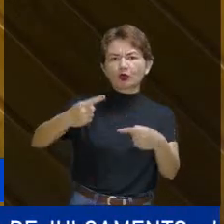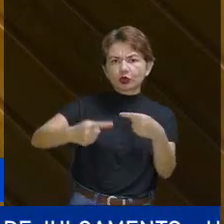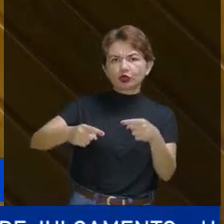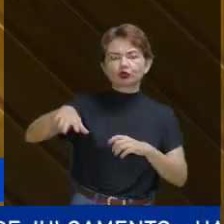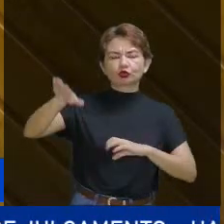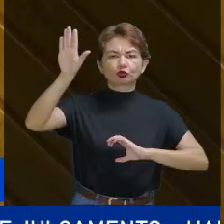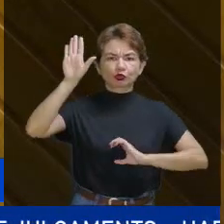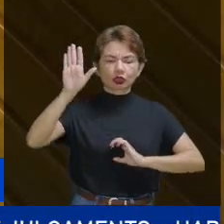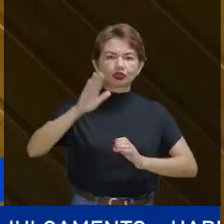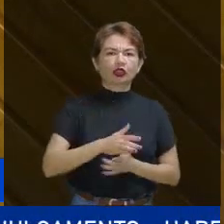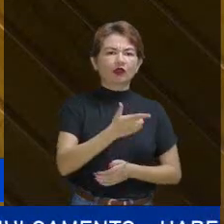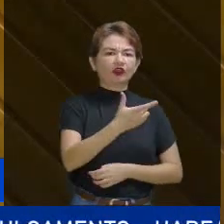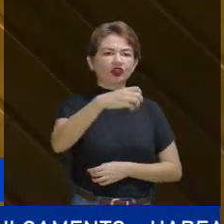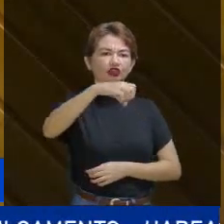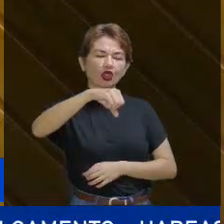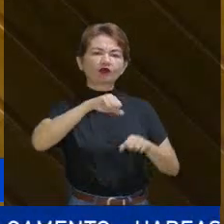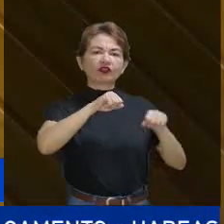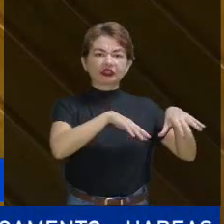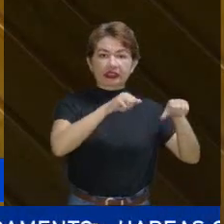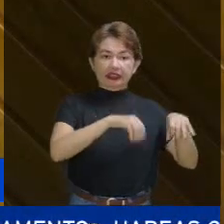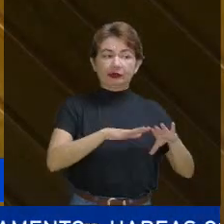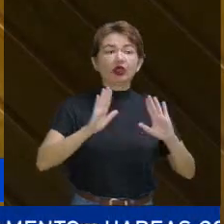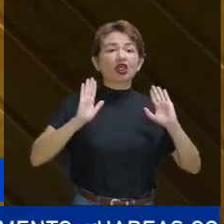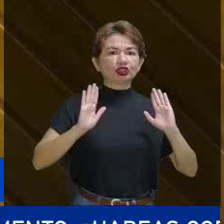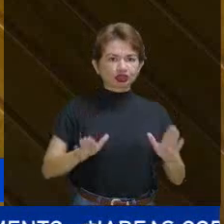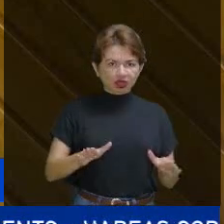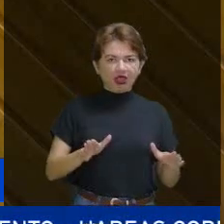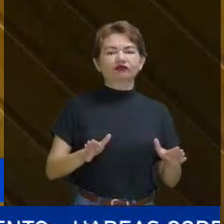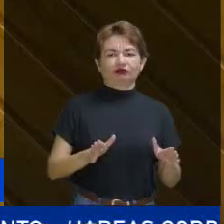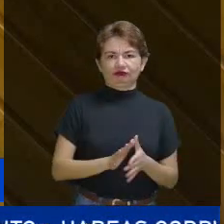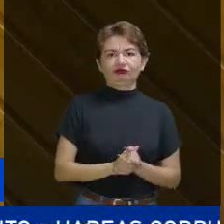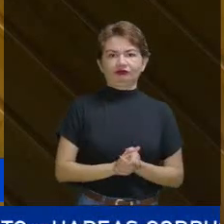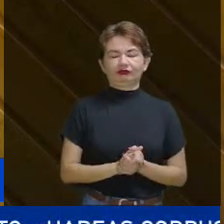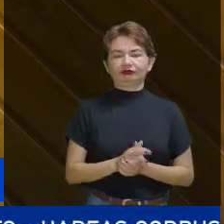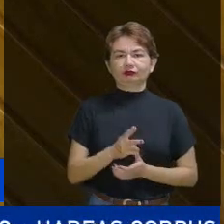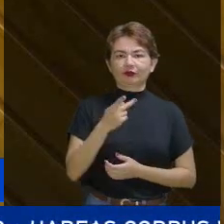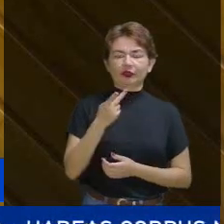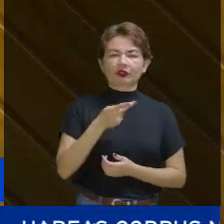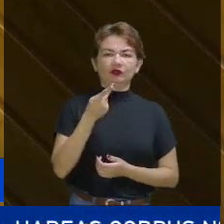29/9, mas já obedecendo